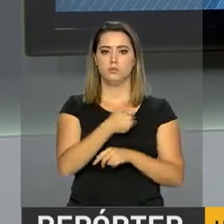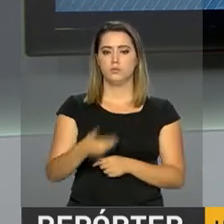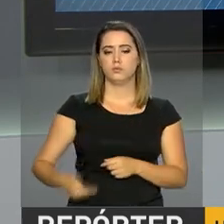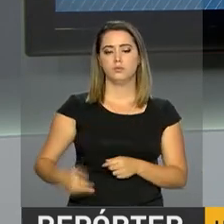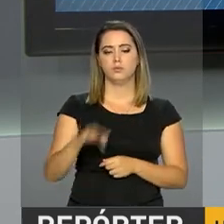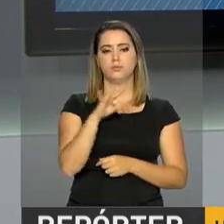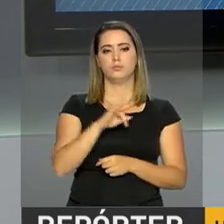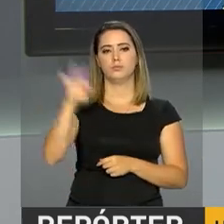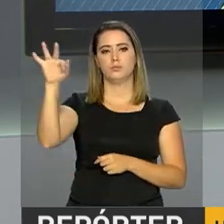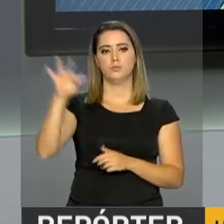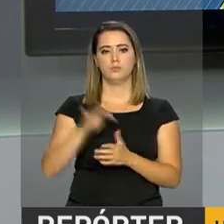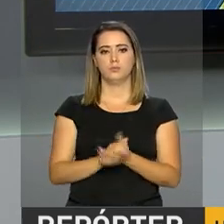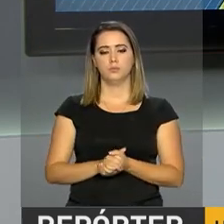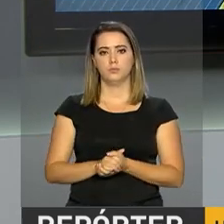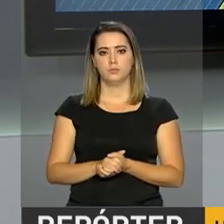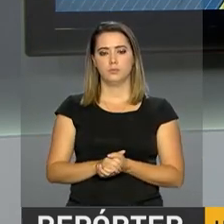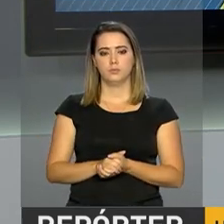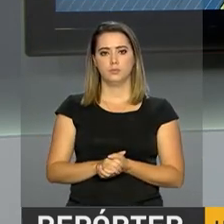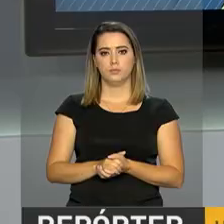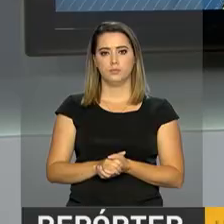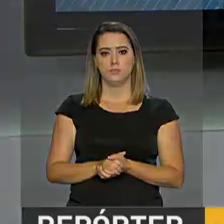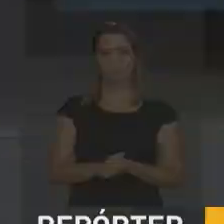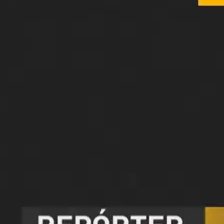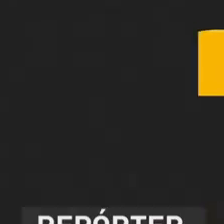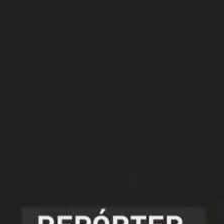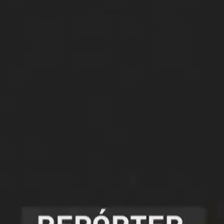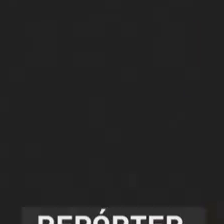gente na nbr a tv do governo federal